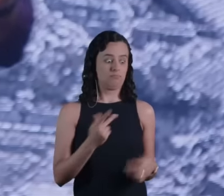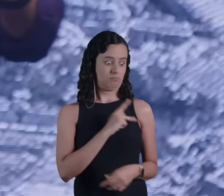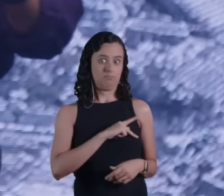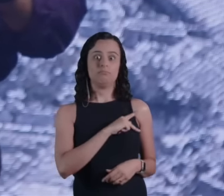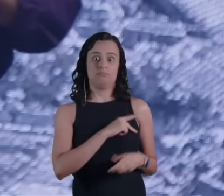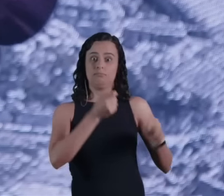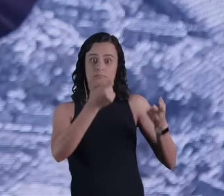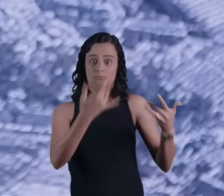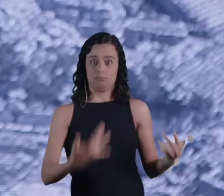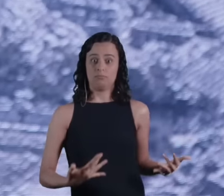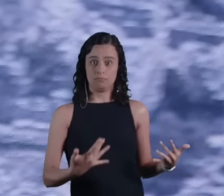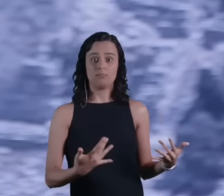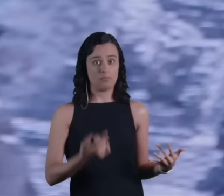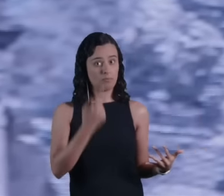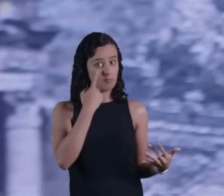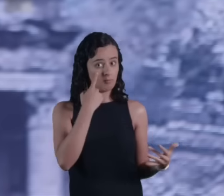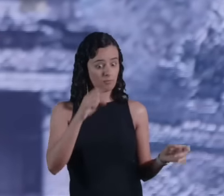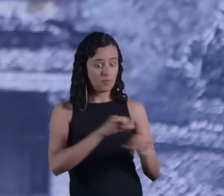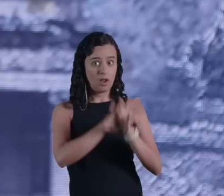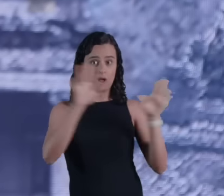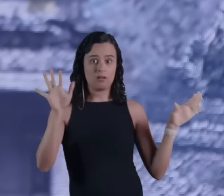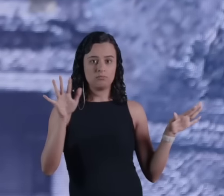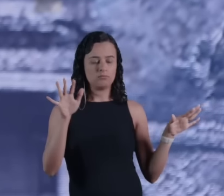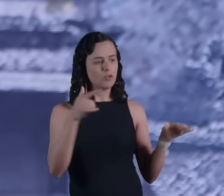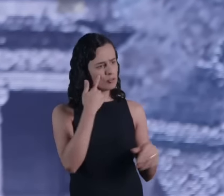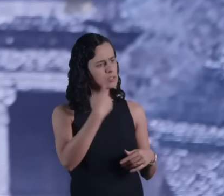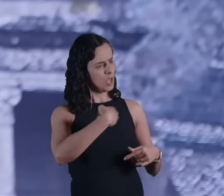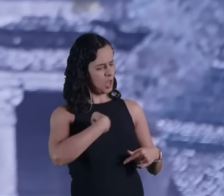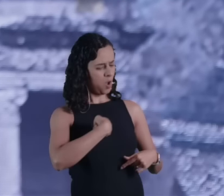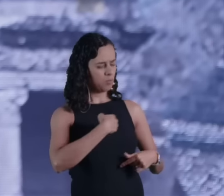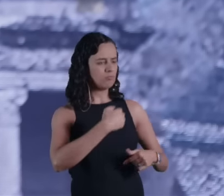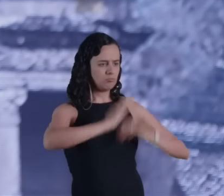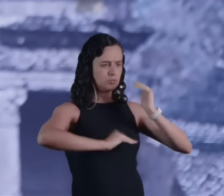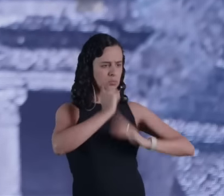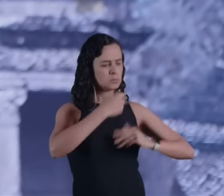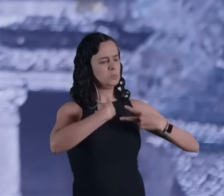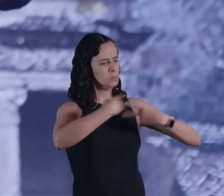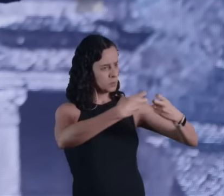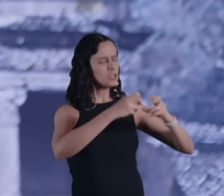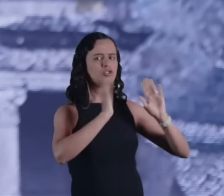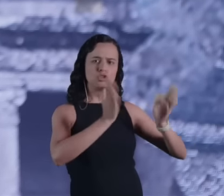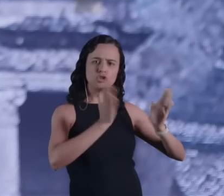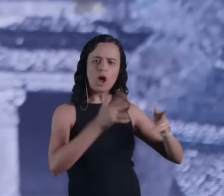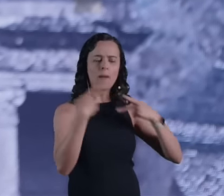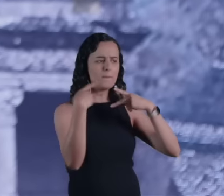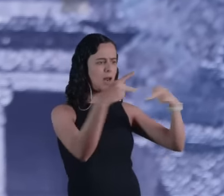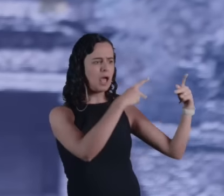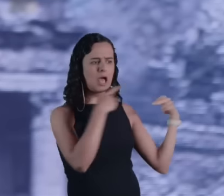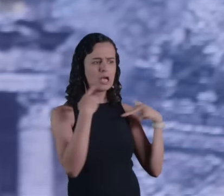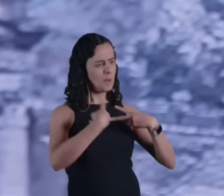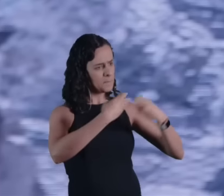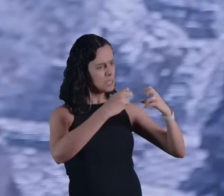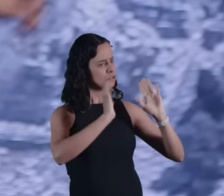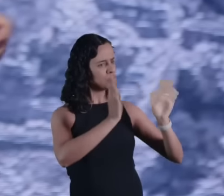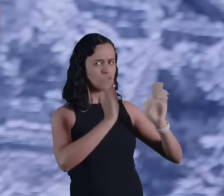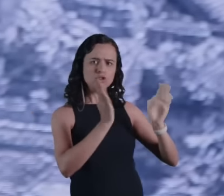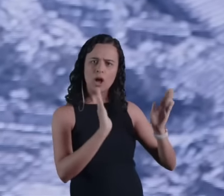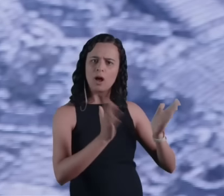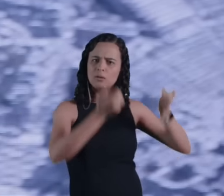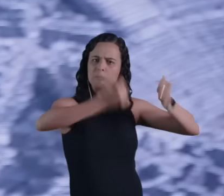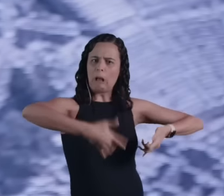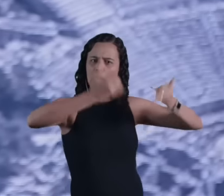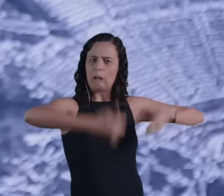claro: vocês viram a maneira como eu vivi, como eu preguei. Eu preguei todo o